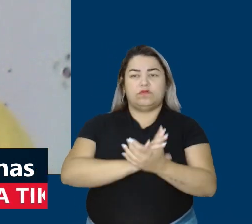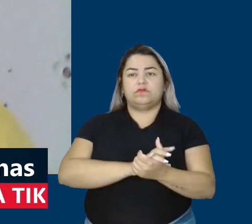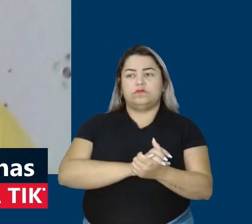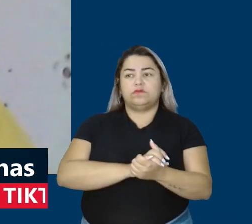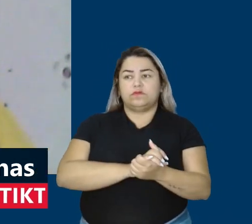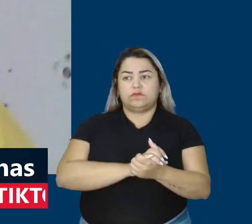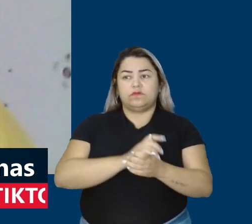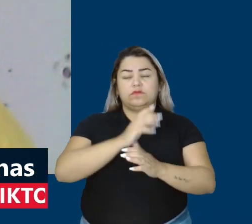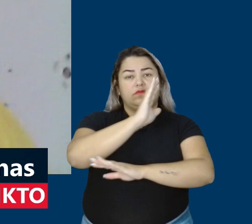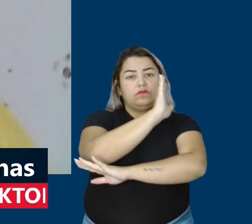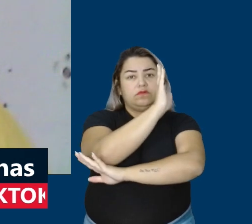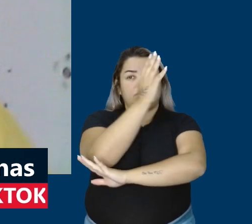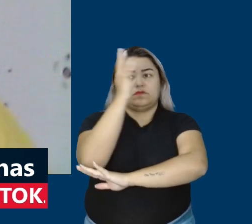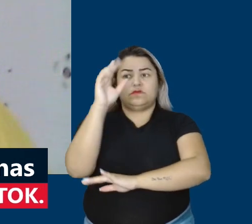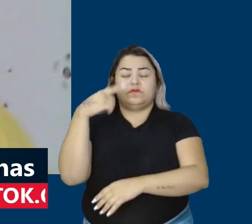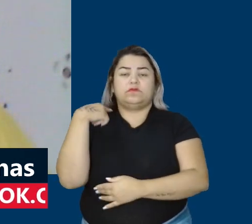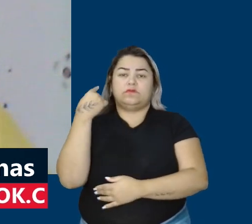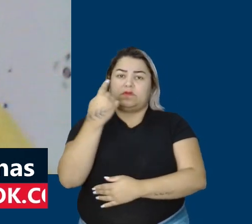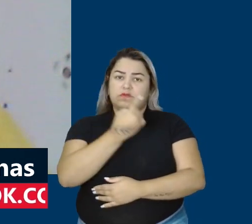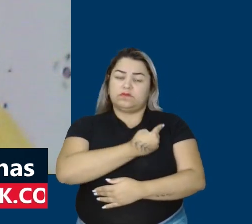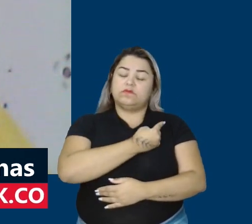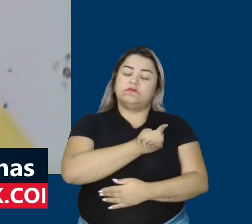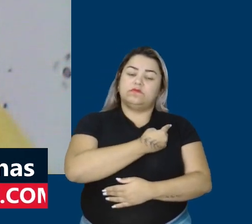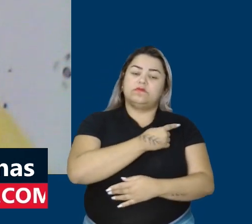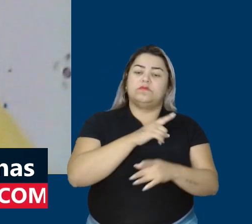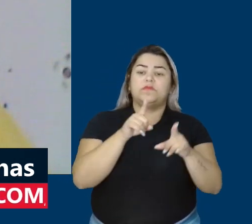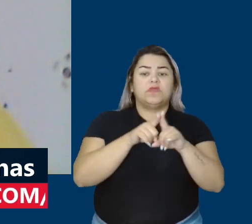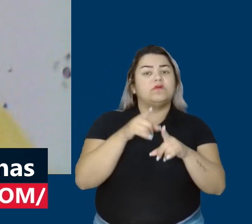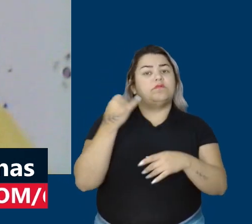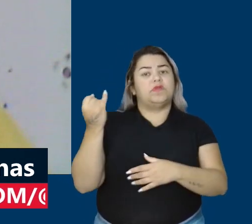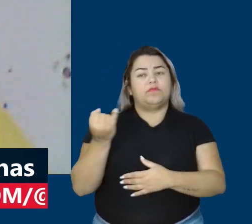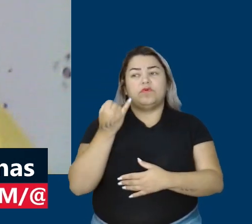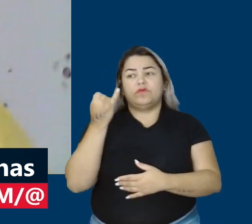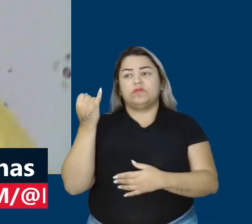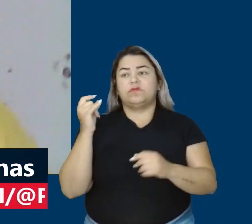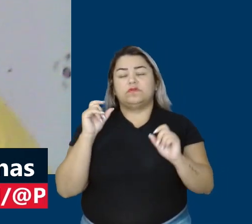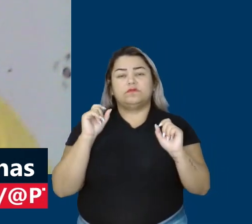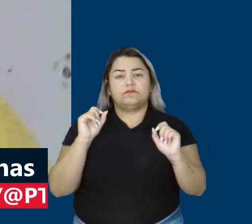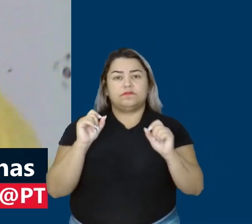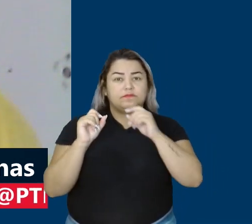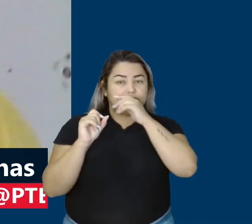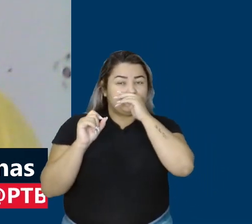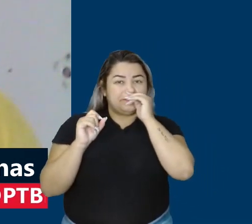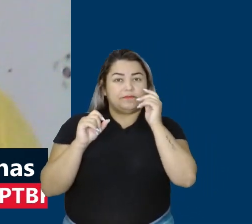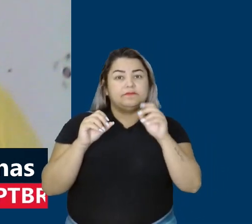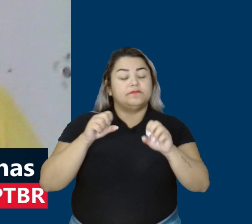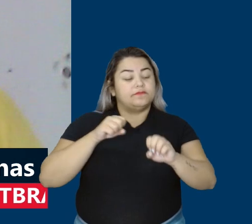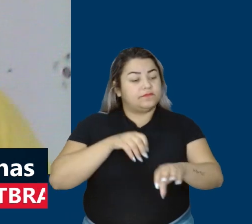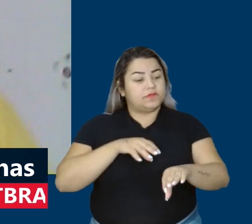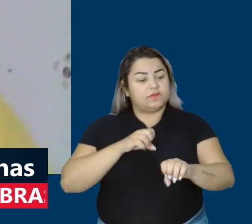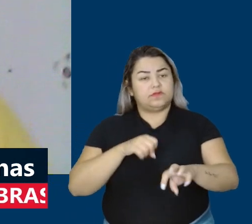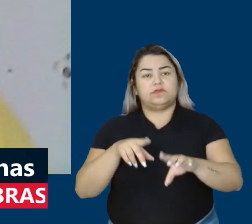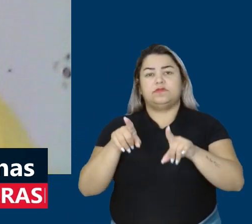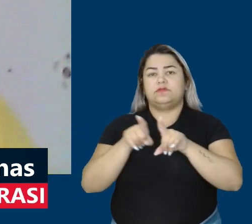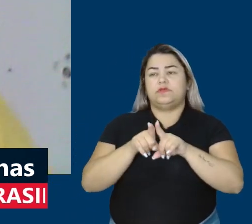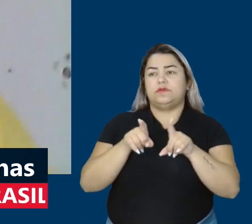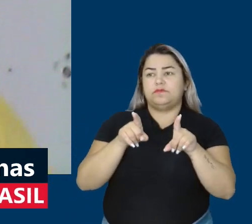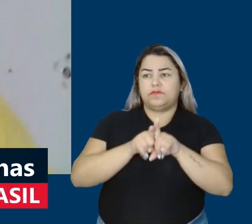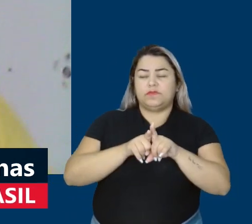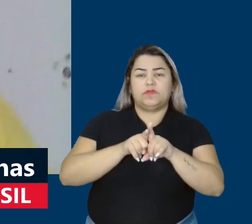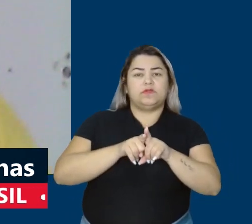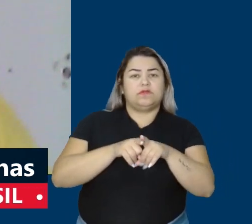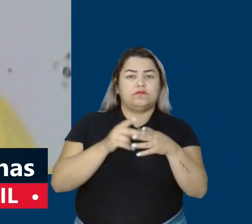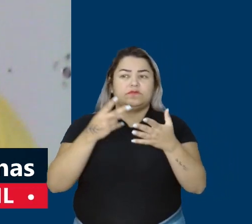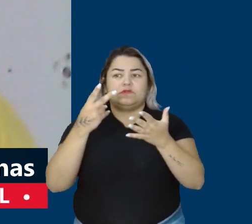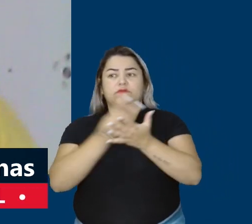Mata Atlântica, né, das nossas florestas, o quanto é importante, né, essa educação que não passa em nenhum livro,